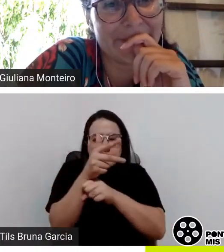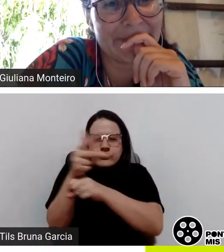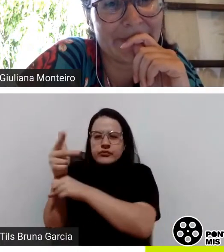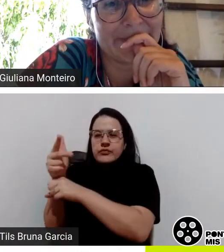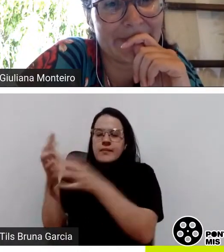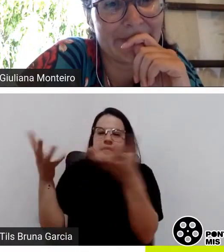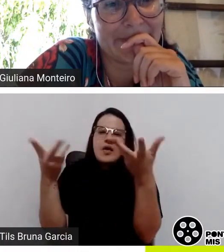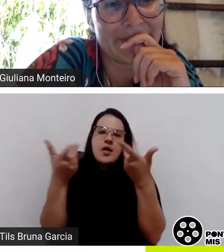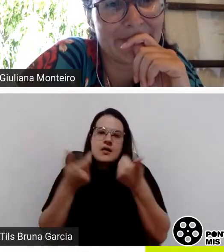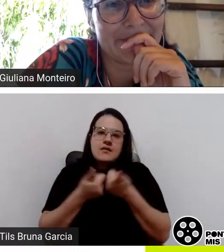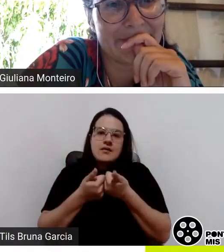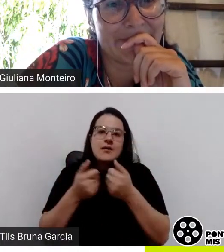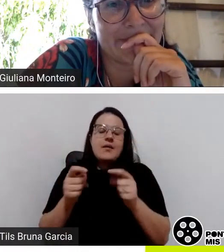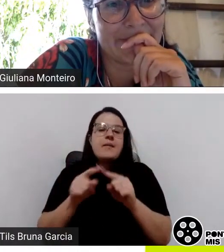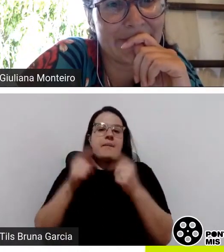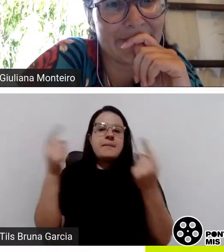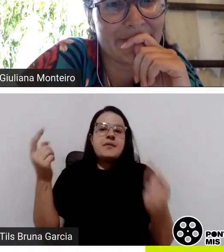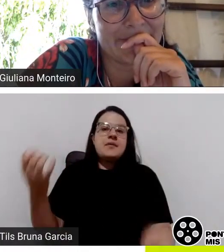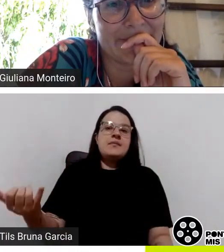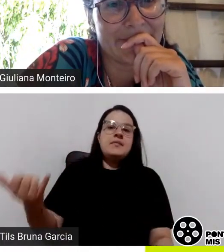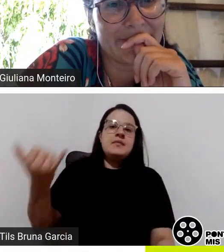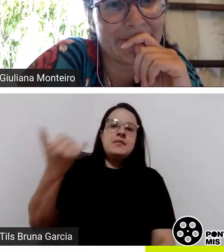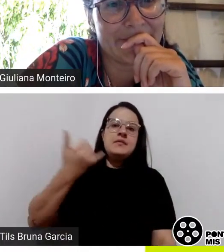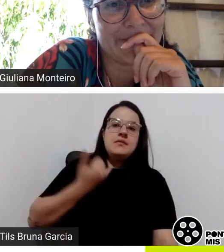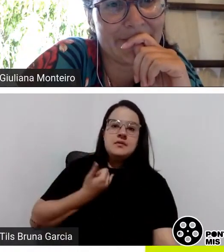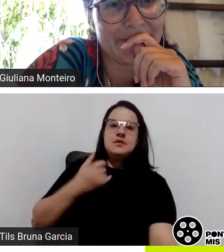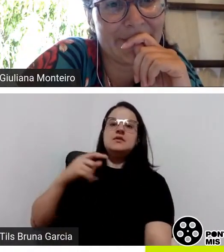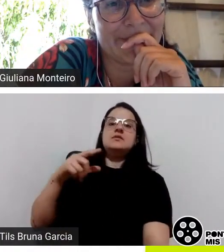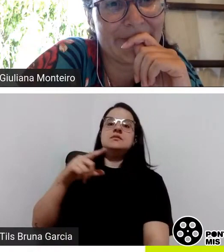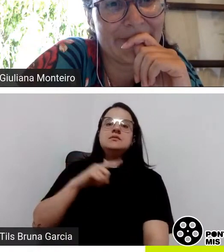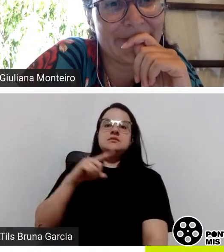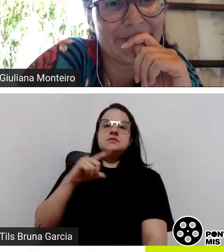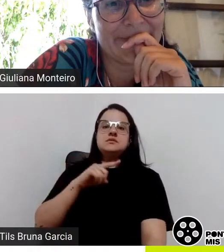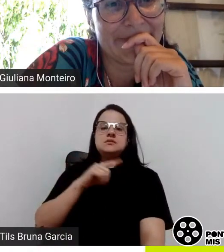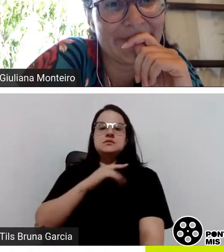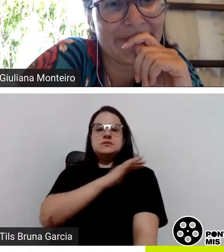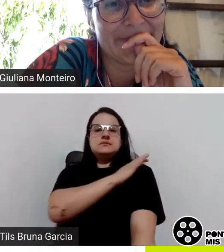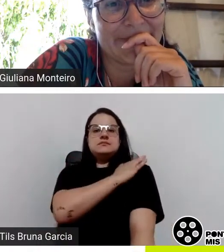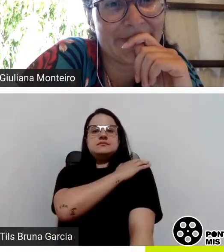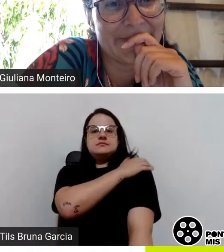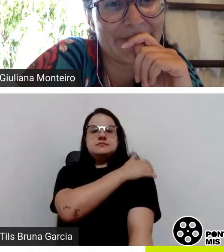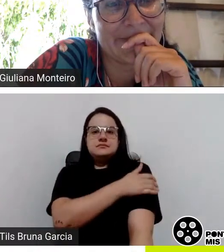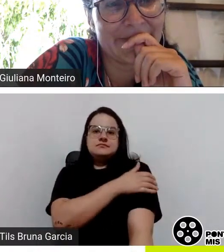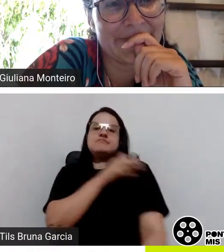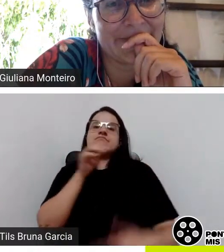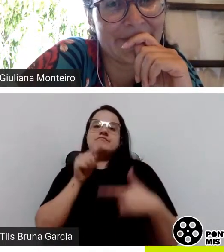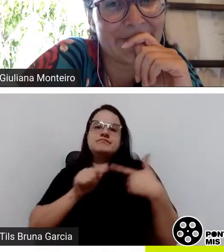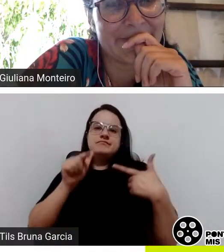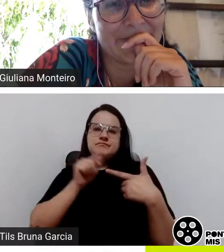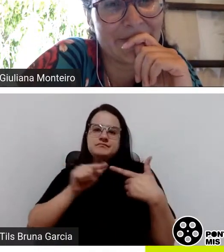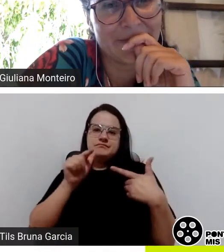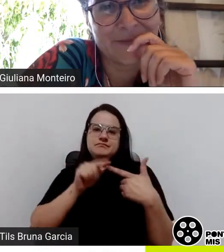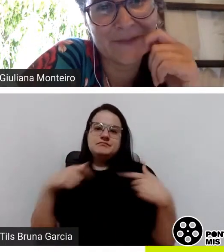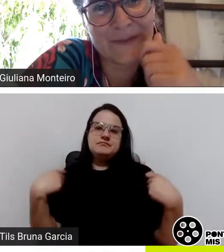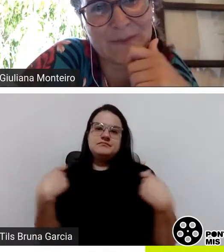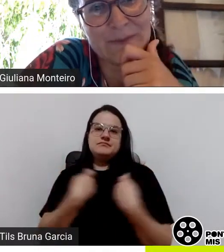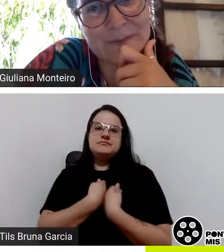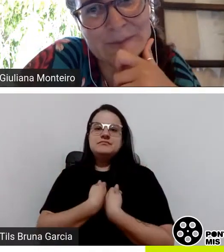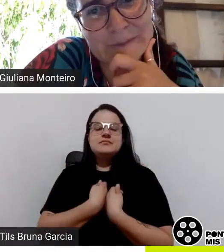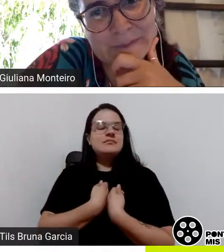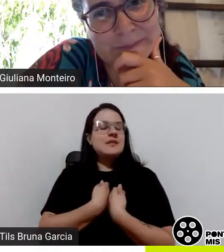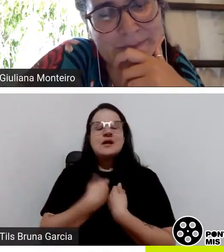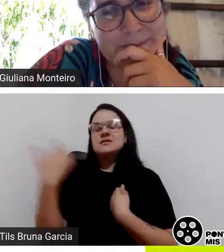Só que me avisaram que tinha rompido a manga do casaco do Paulo. E aí eu, gente, tava mais